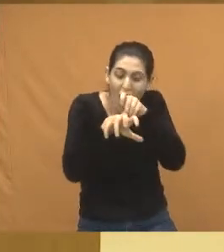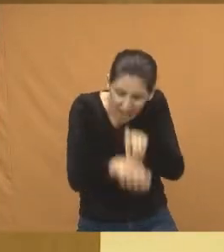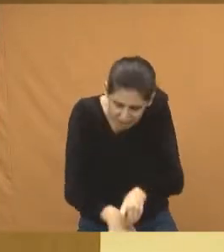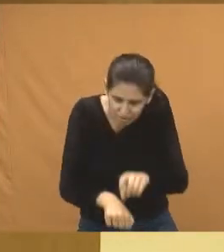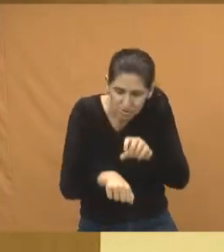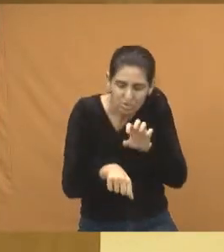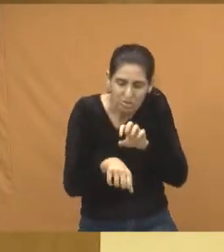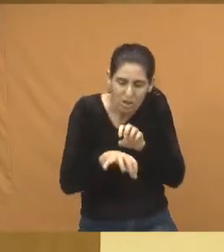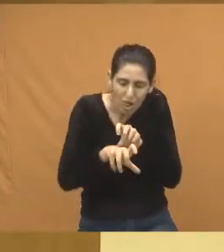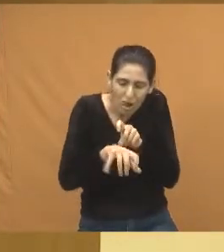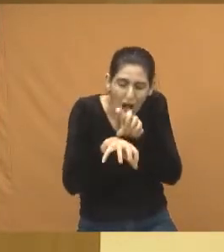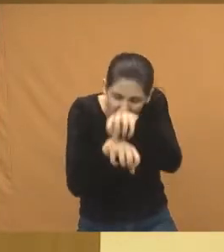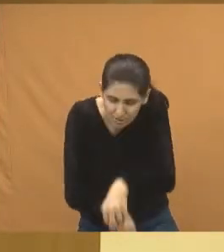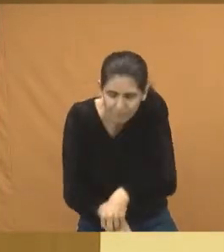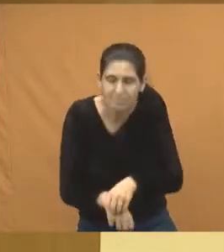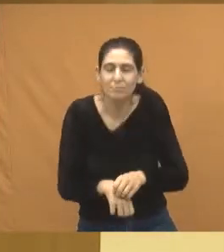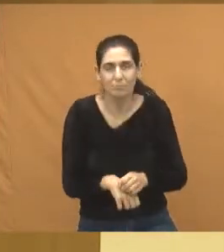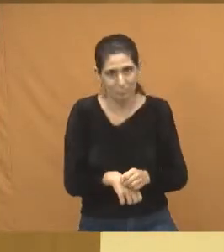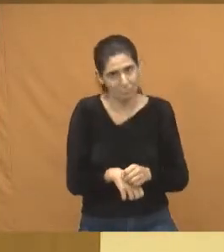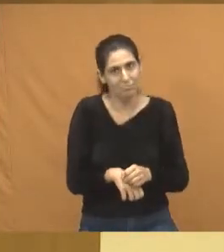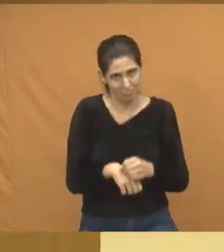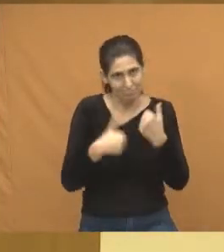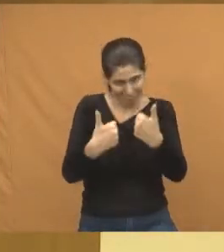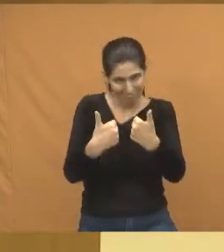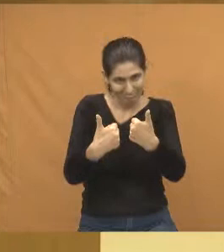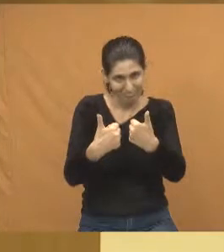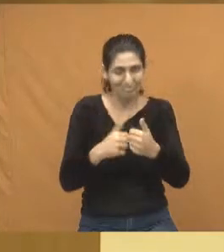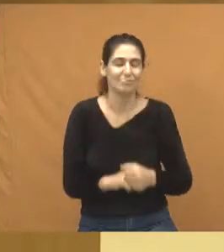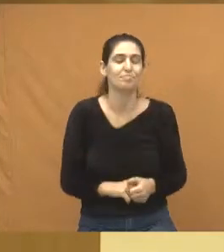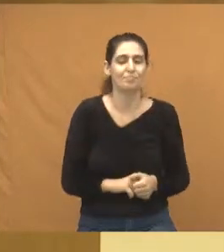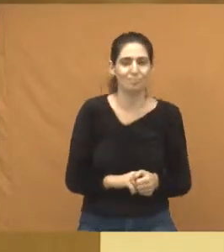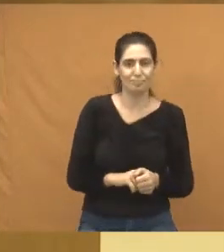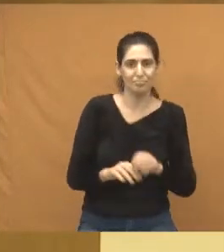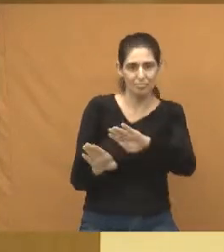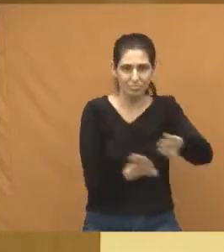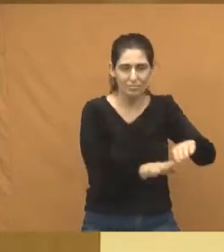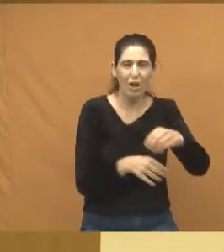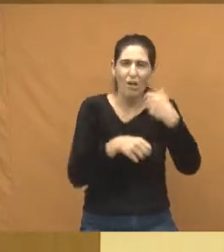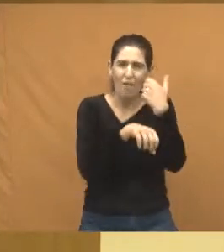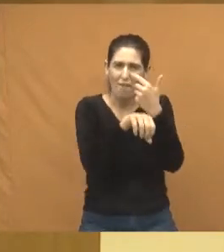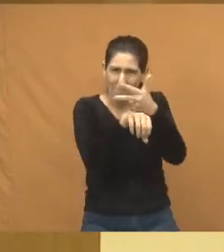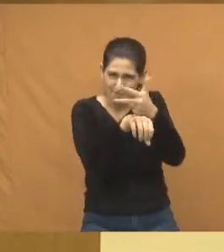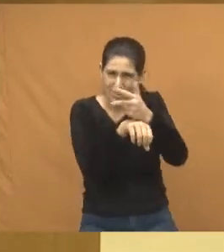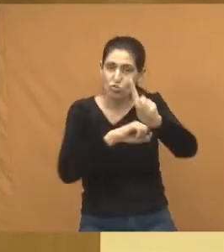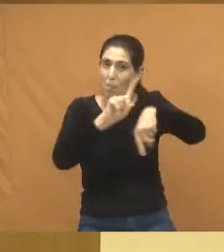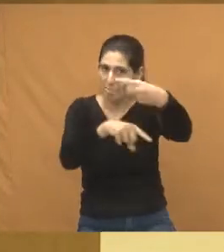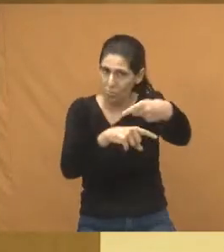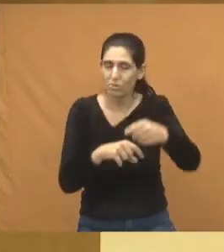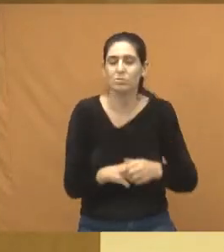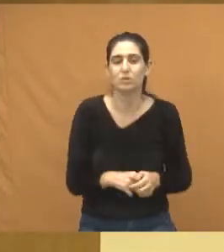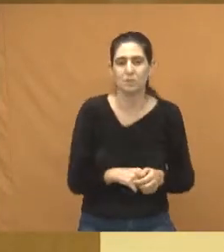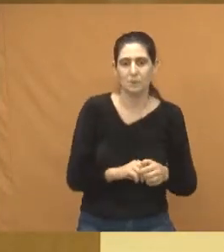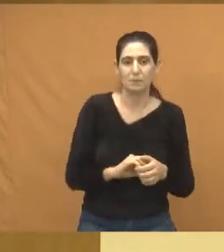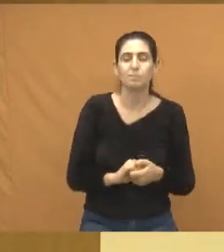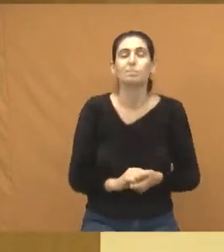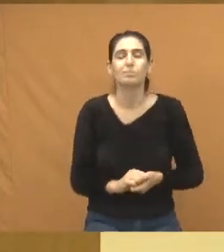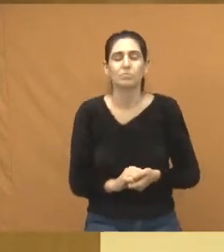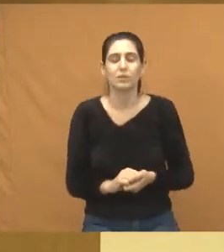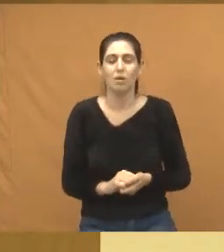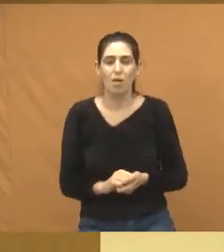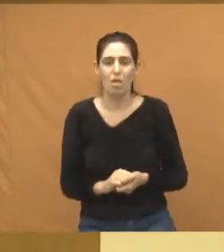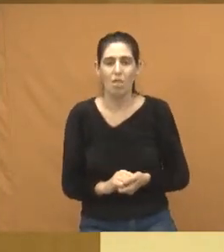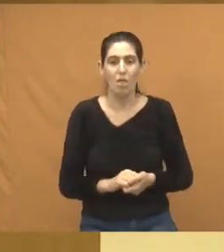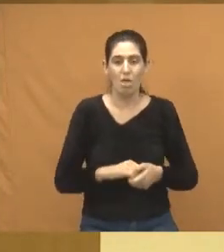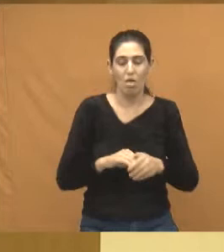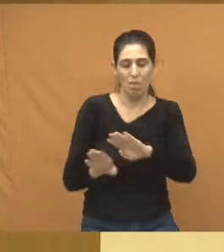apenas 2 minutos. Eu vou deixar ele para mostrar na próxima, o Chapolin. E aí eu falo dos meus contatos aqui. Mas para vocês verem aí, eu fiz